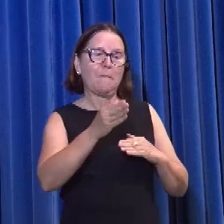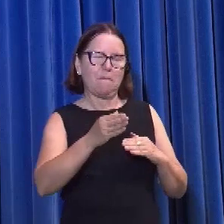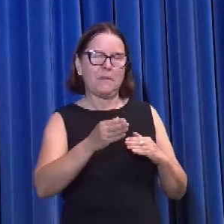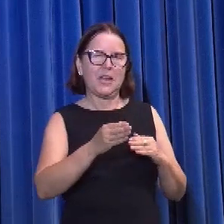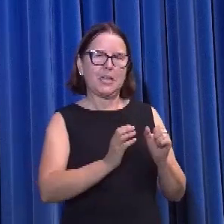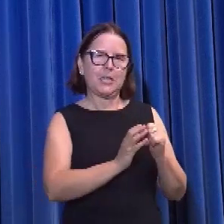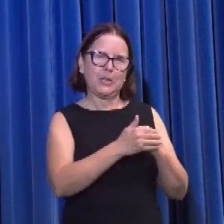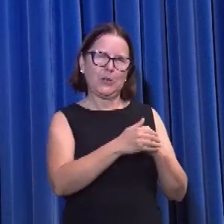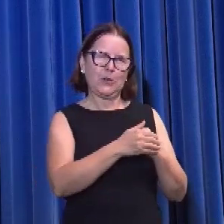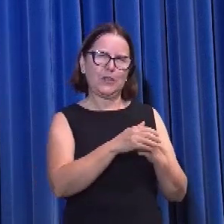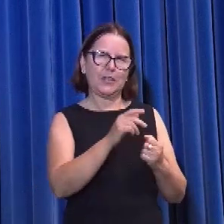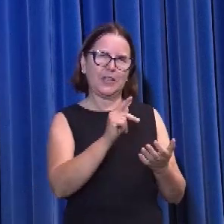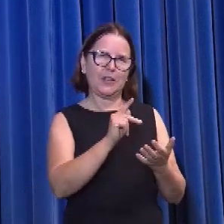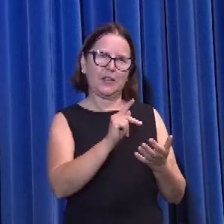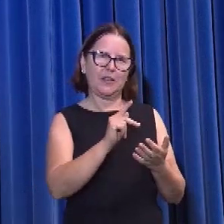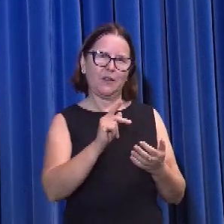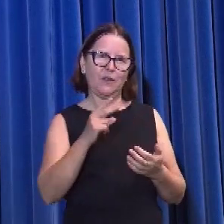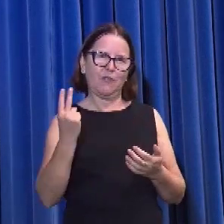E agora?